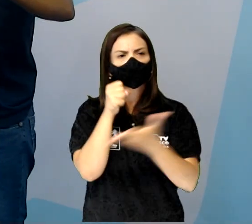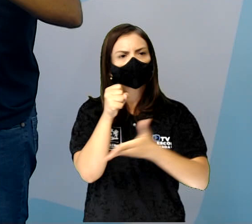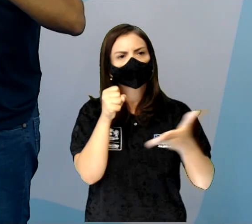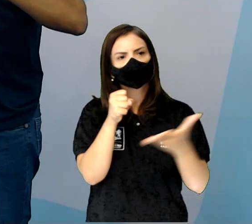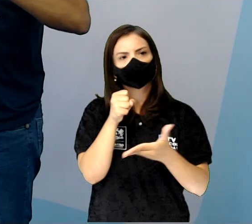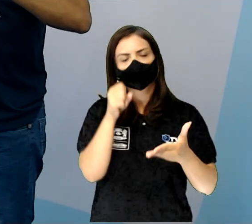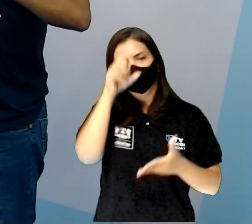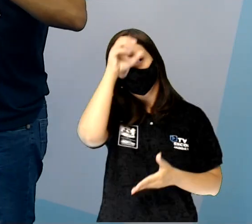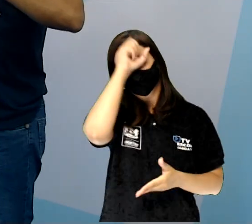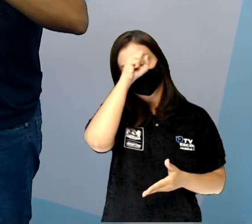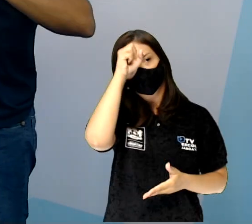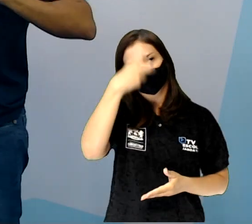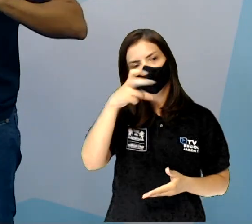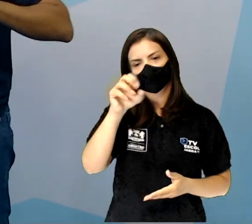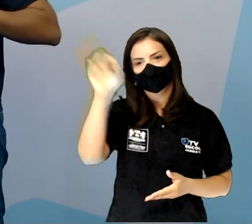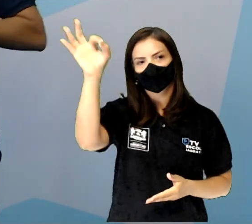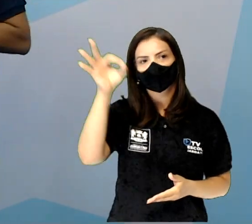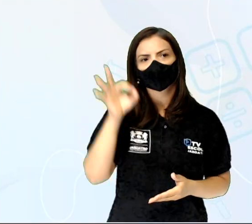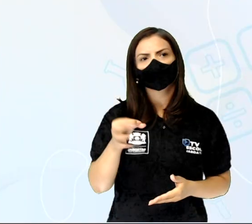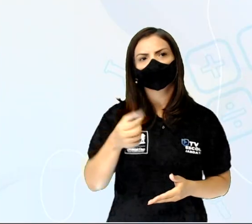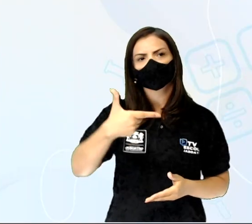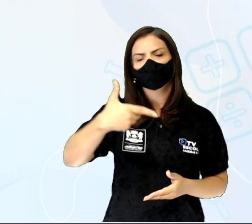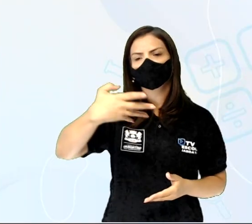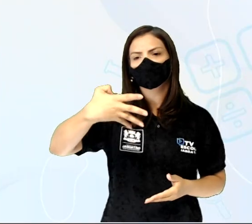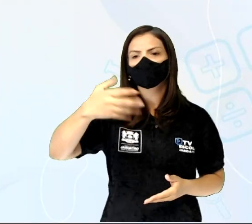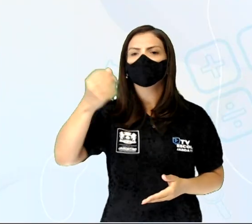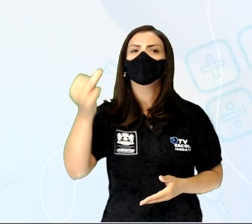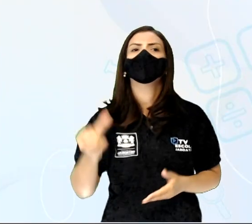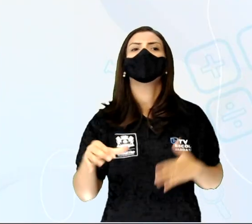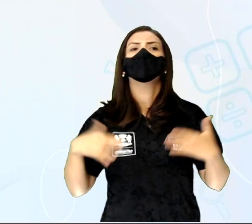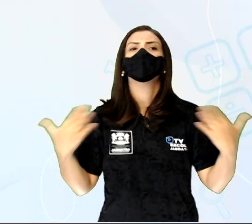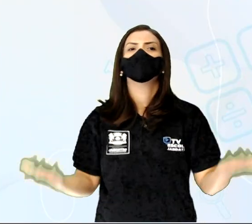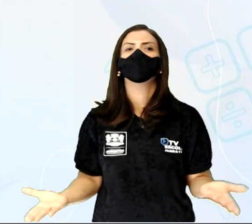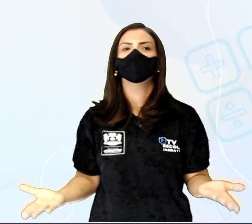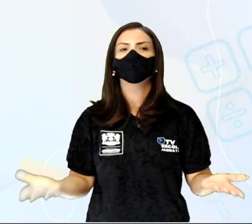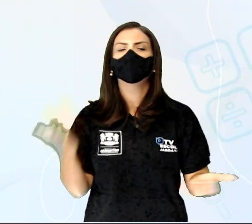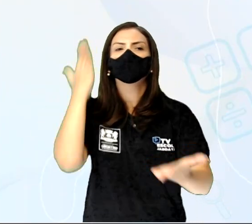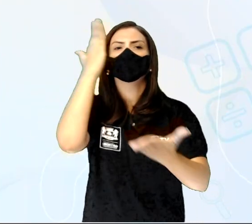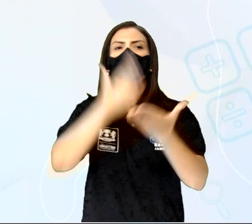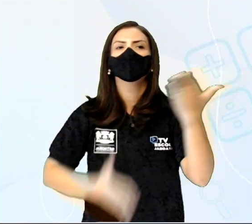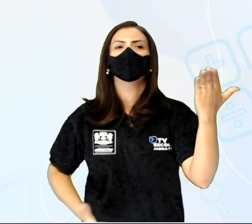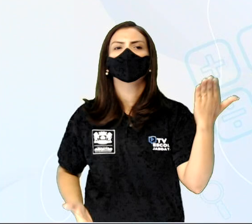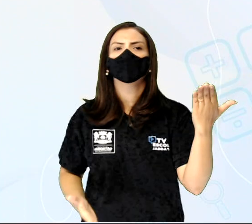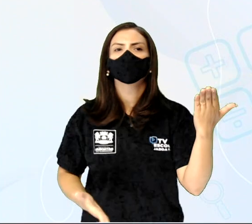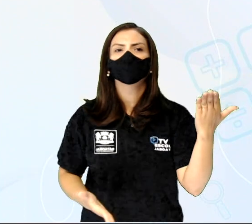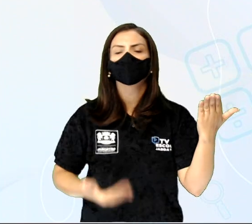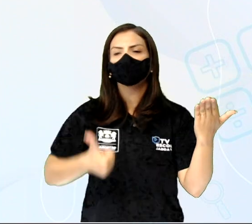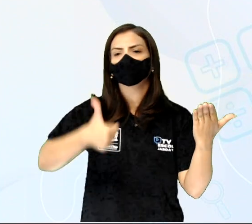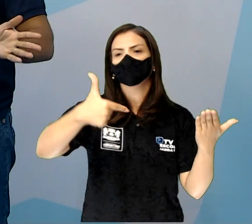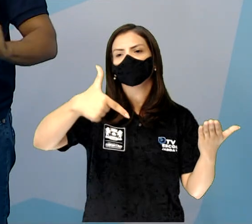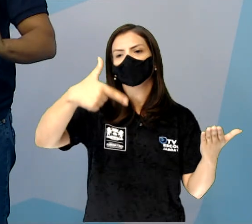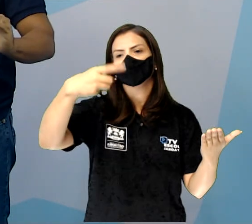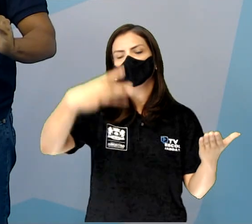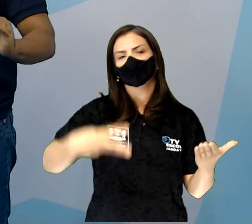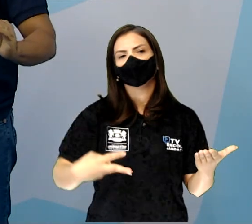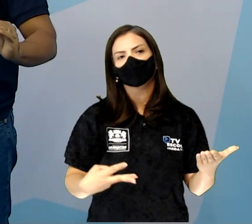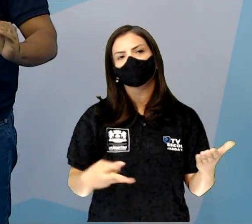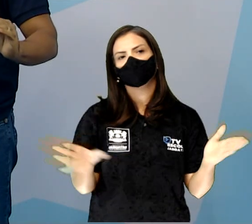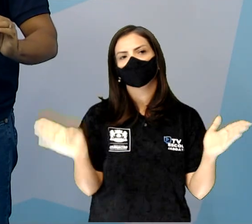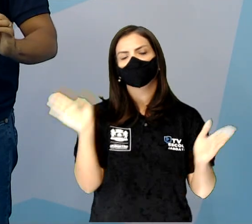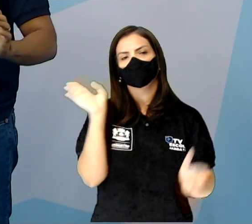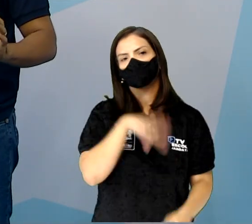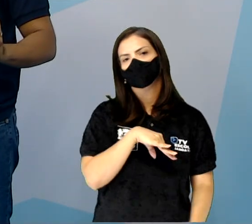Então, aprendam. 50% de 246 é o quê? Metade. Qual a metade? 123.